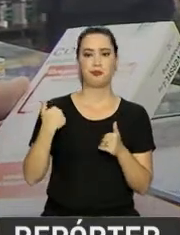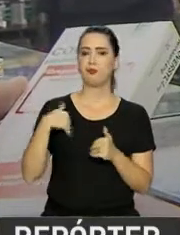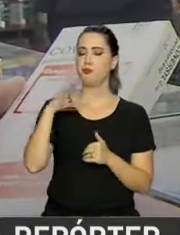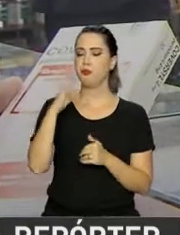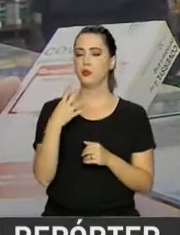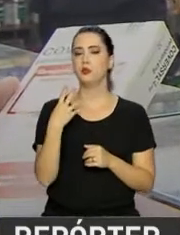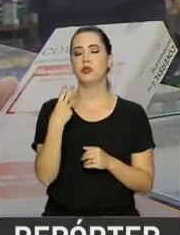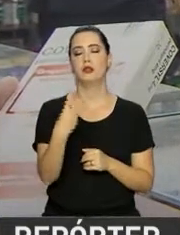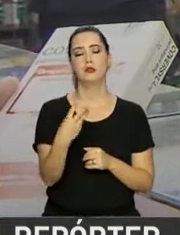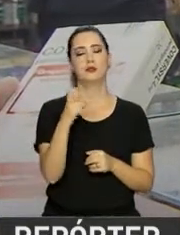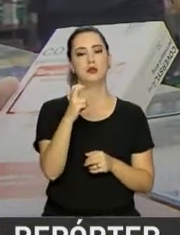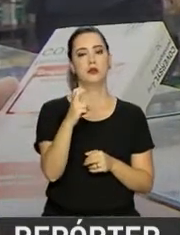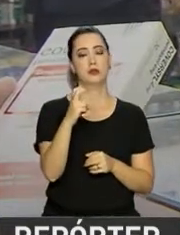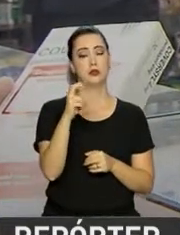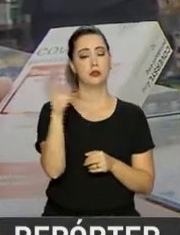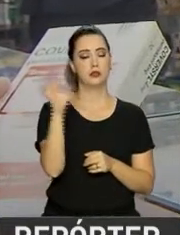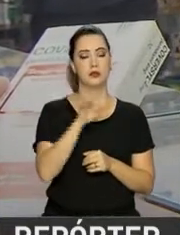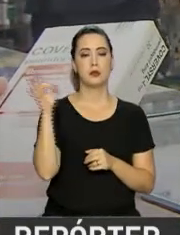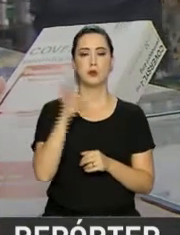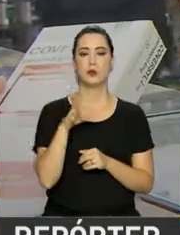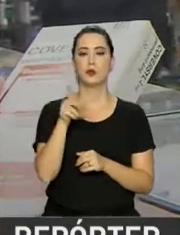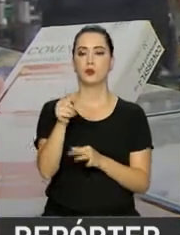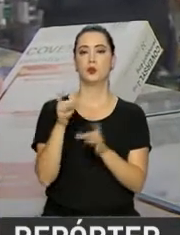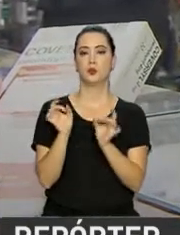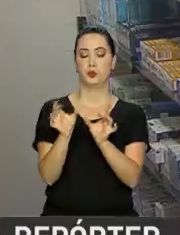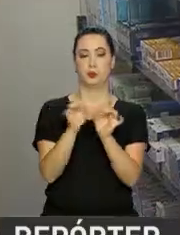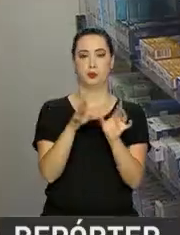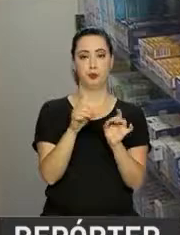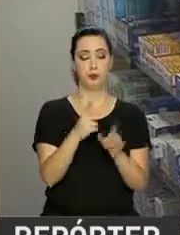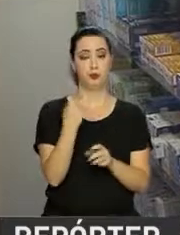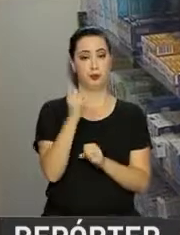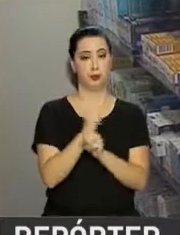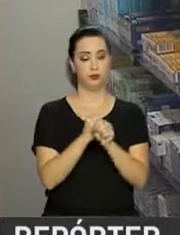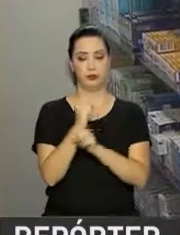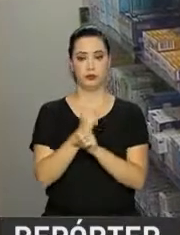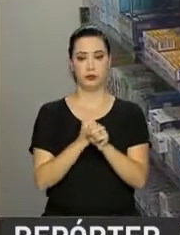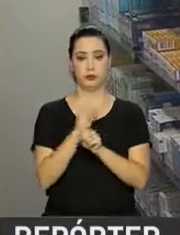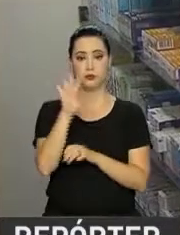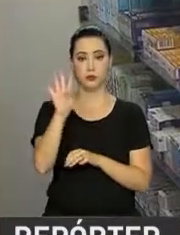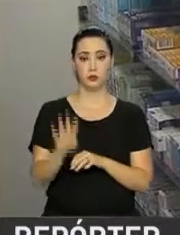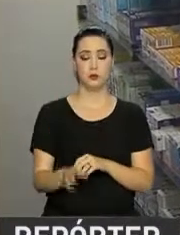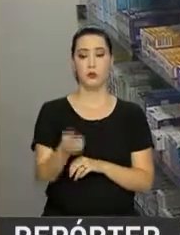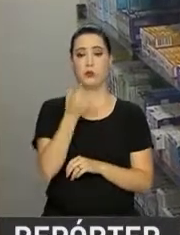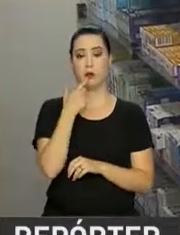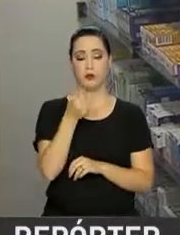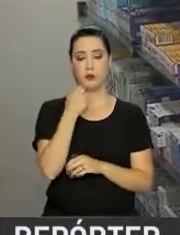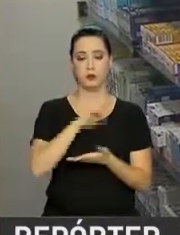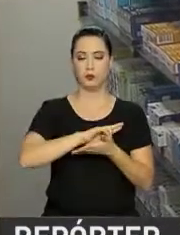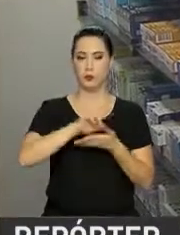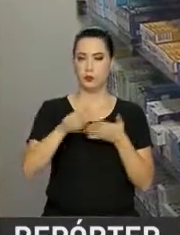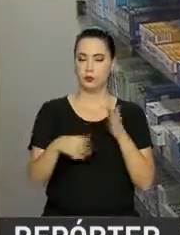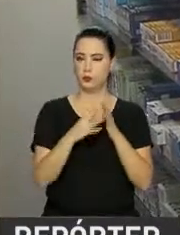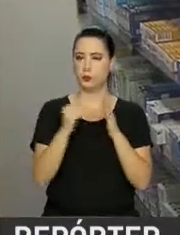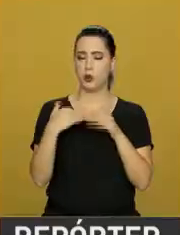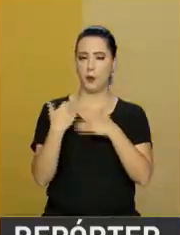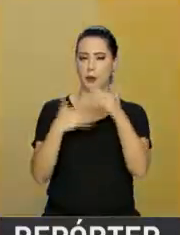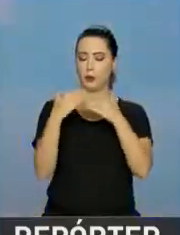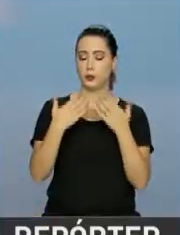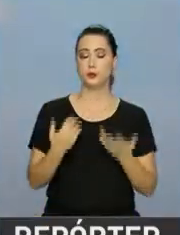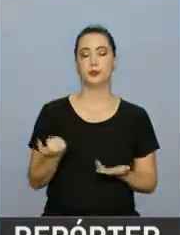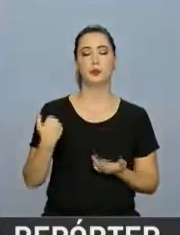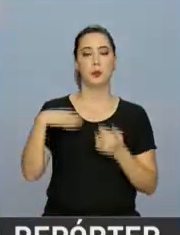32 por cento de todas as vendas efetuadas no ano ea lista de remédios genéricos acaba de aumentar